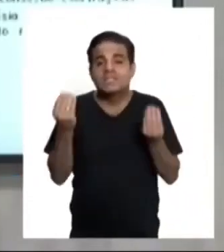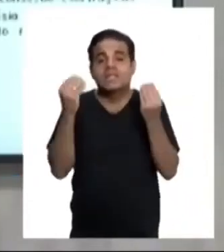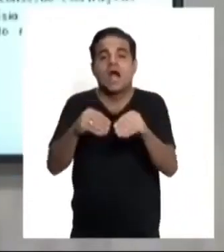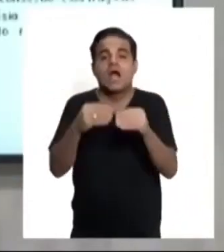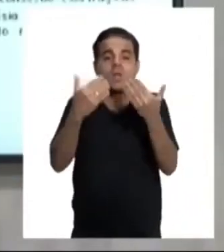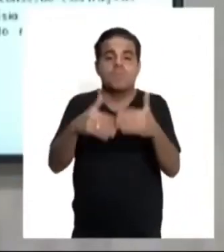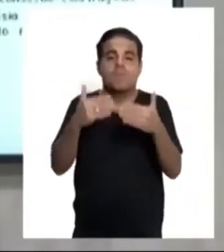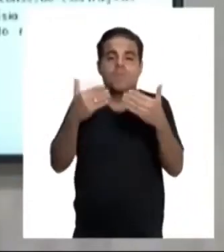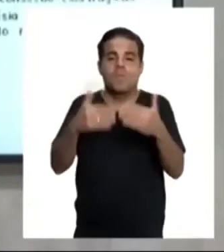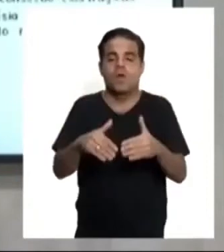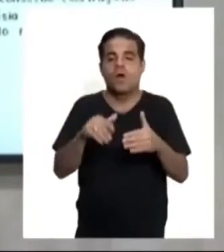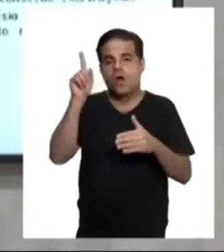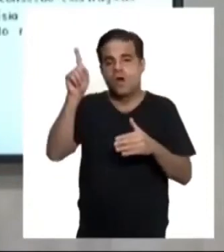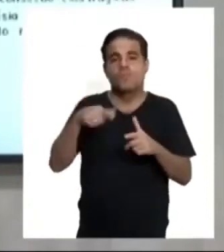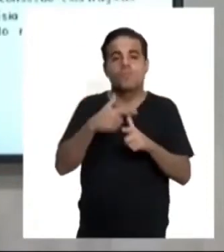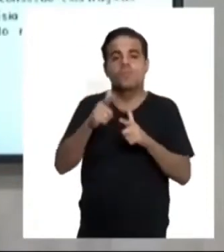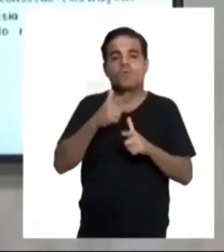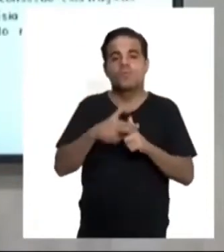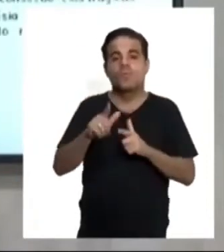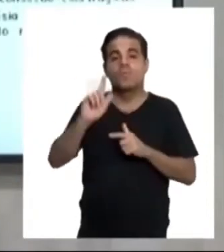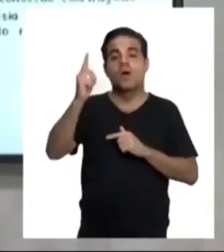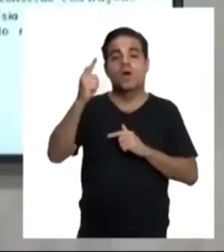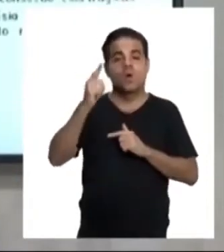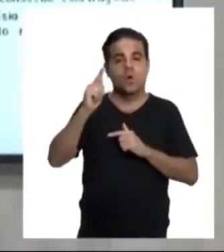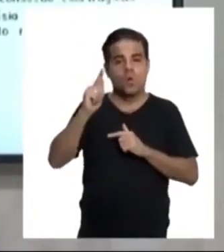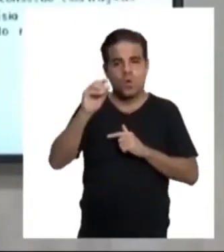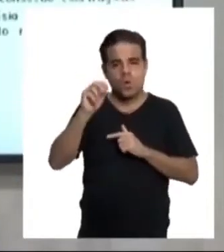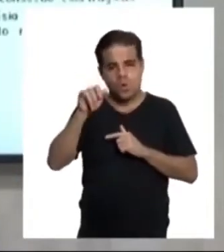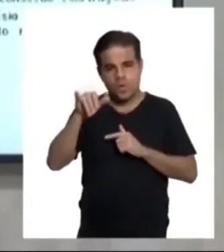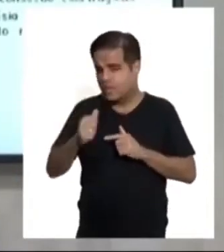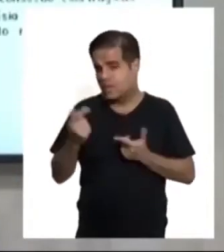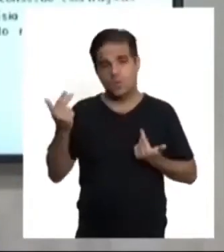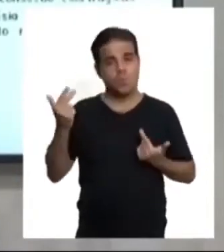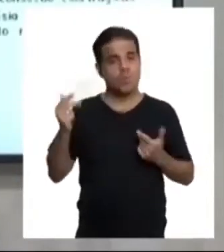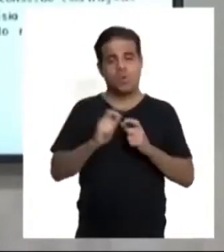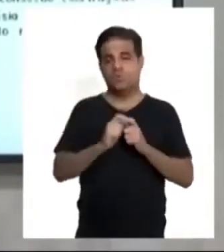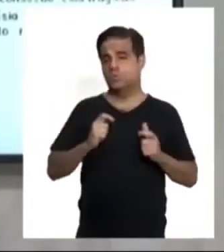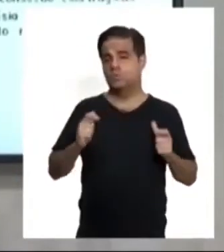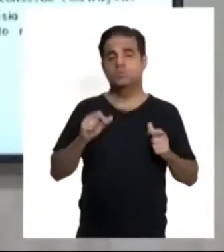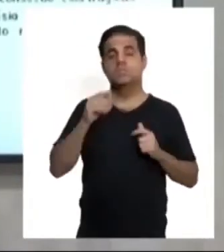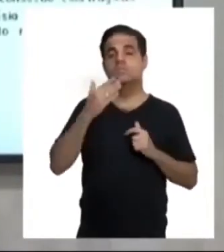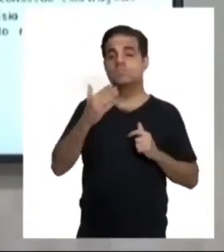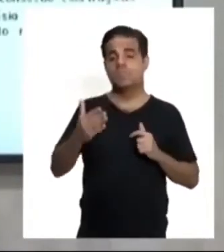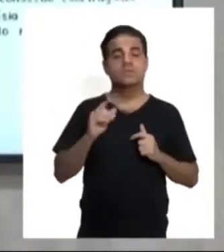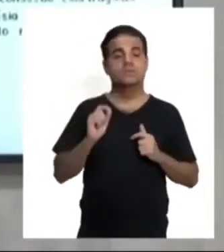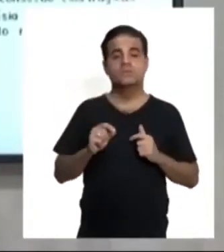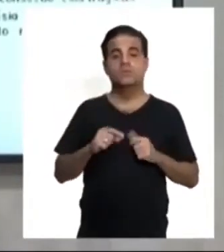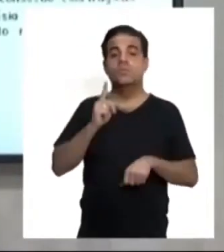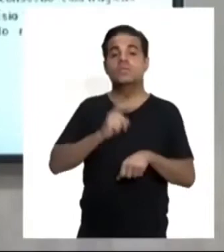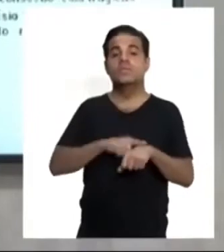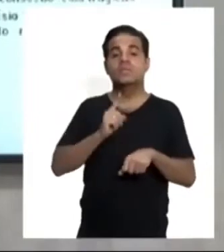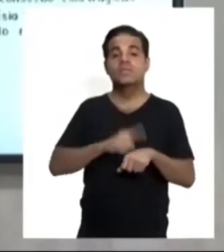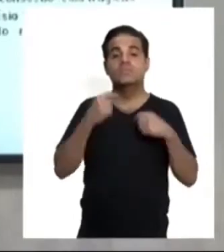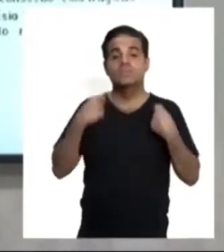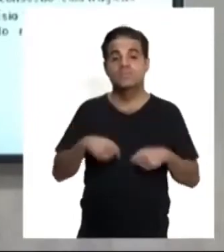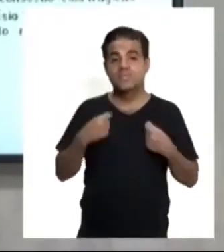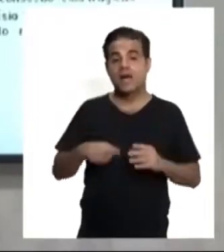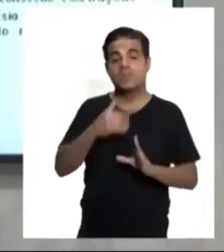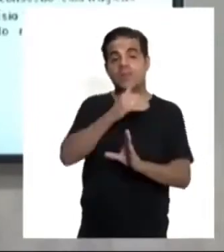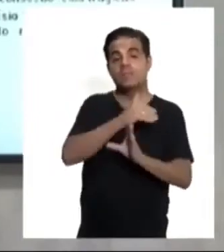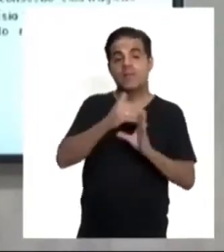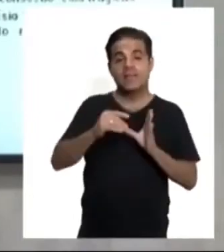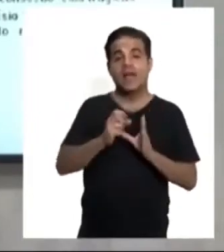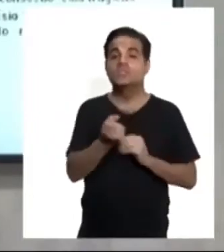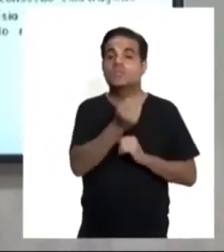aqui, né? O problema de Goiânia é a mesma estrutura. Ele pede, então, o tempo necessário para que metade